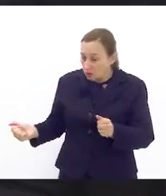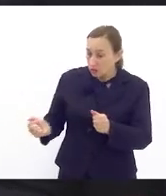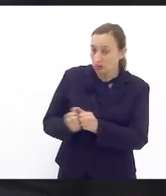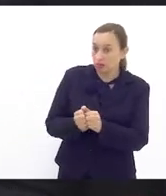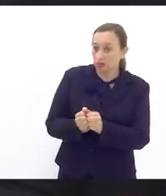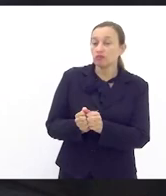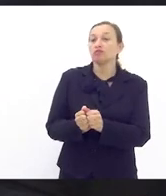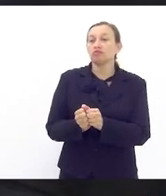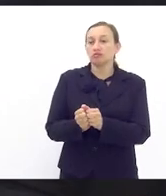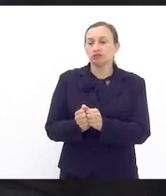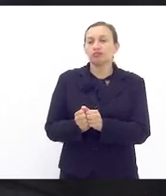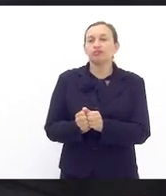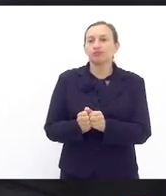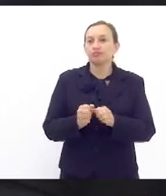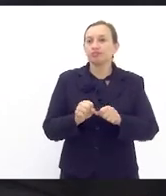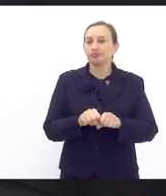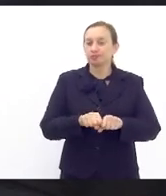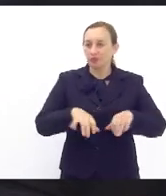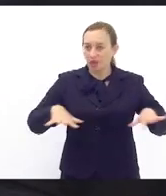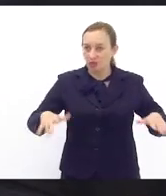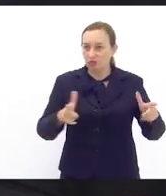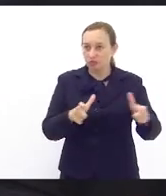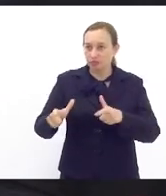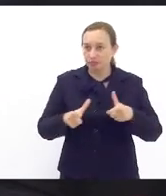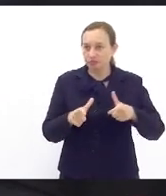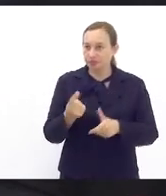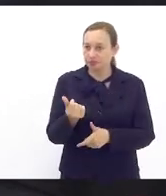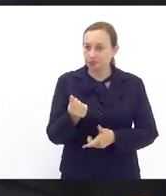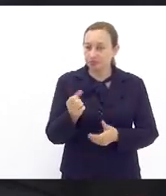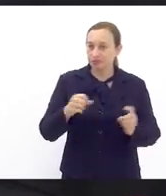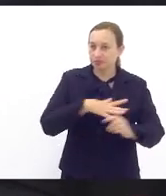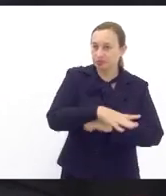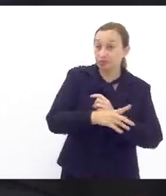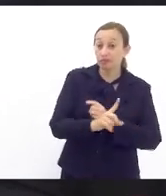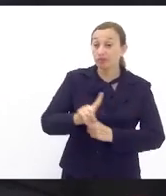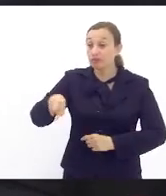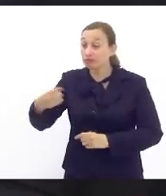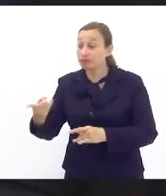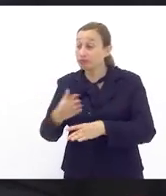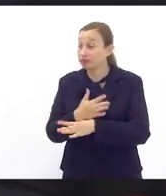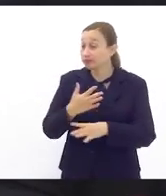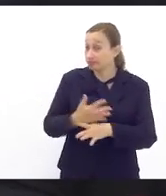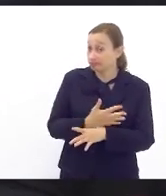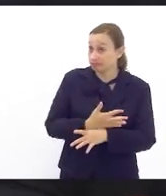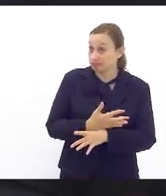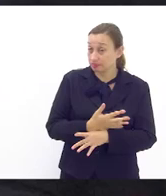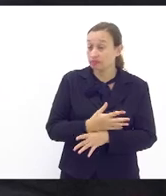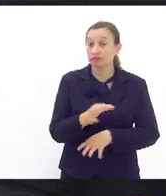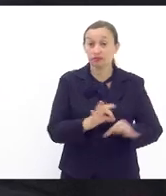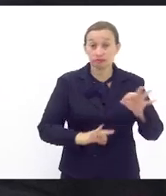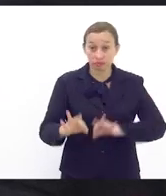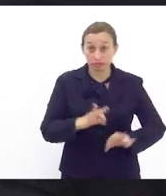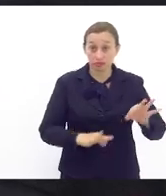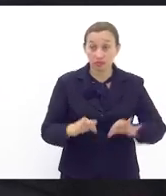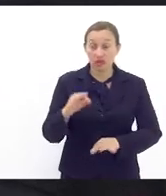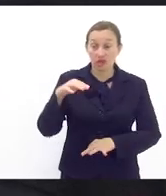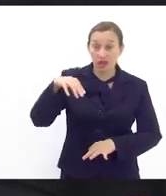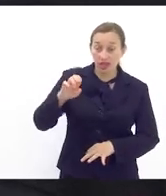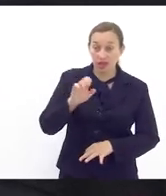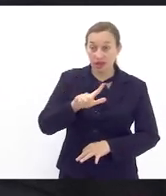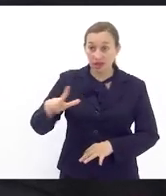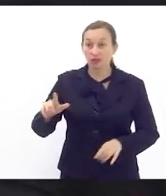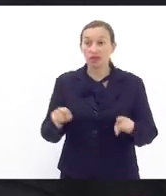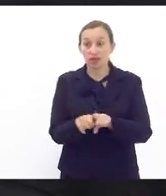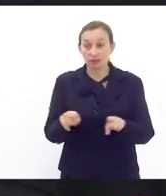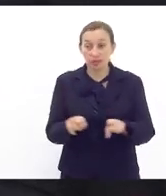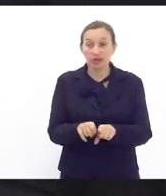e ampliou a tarifa social mas quero saber que pra isso tá nas outras cidades Qual é a predisposição planejamento da enel e também dar like